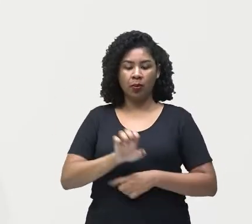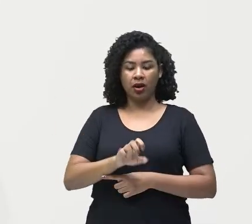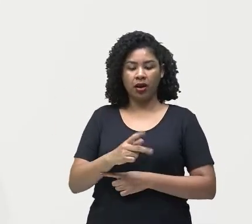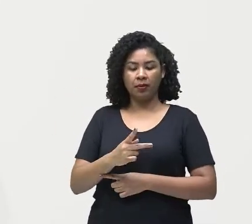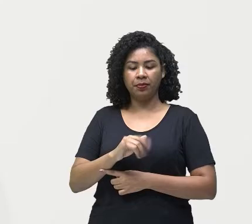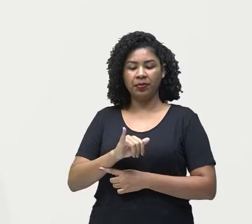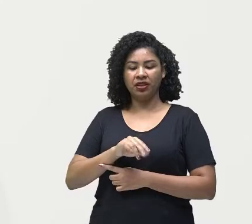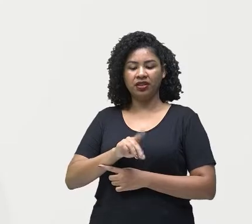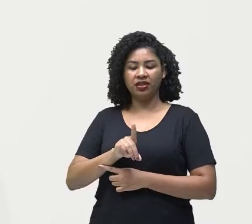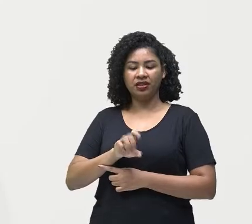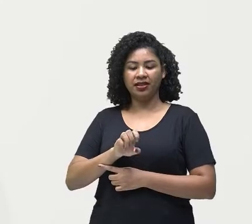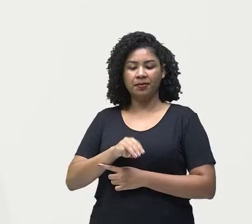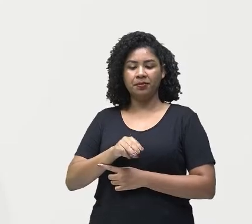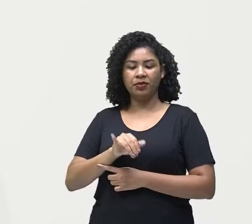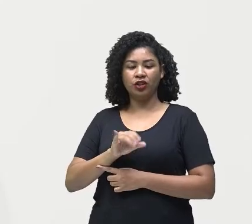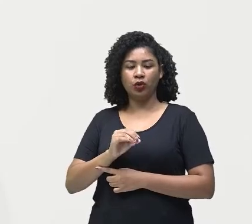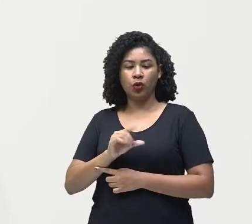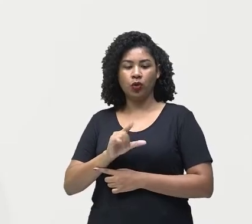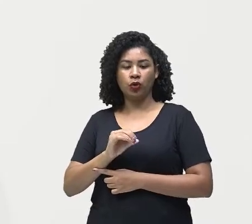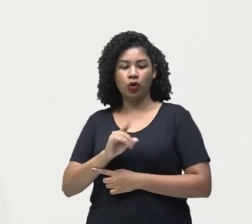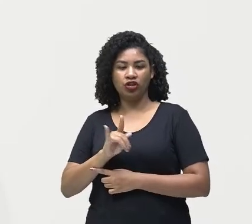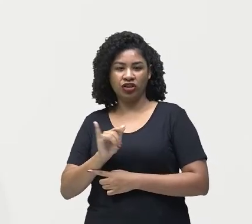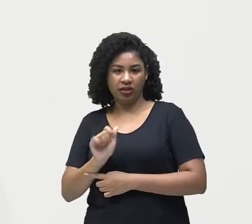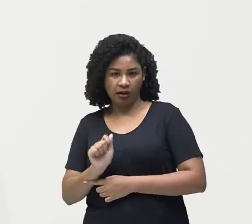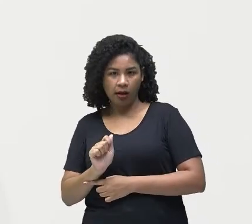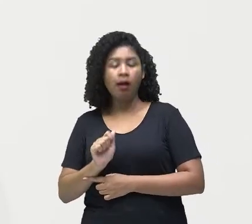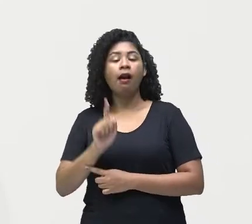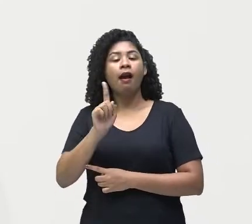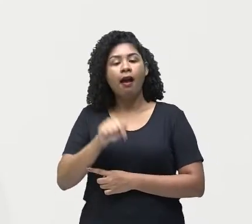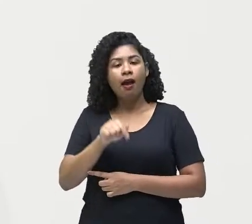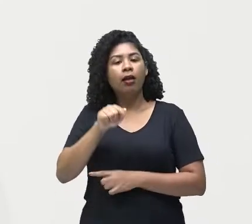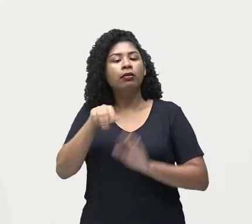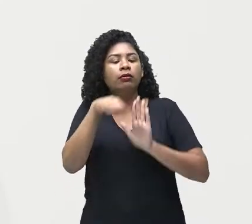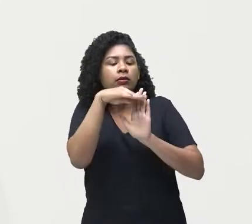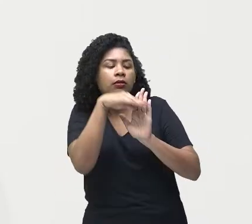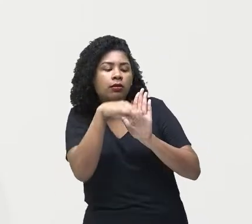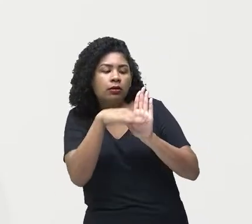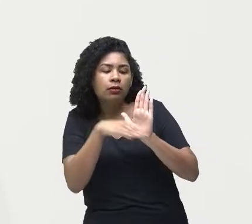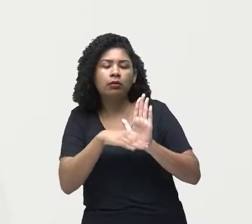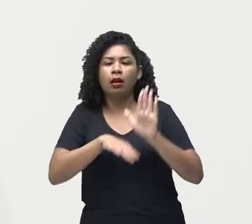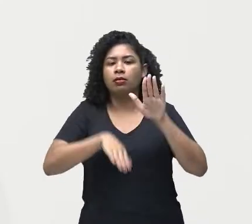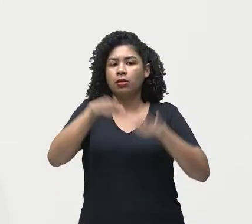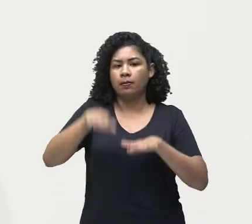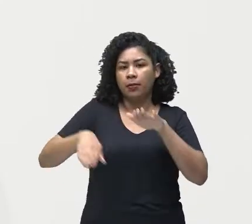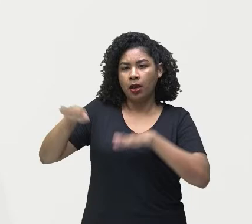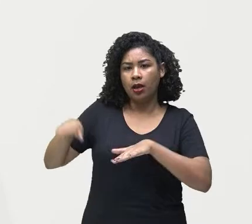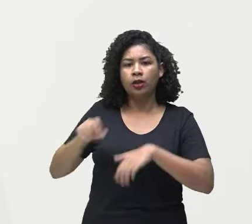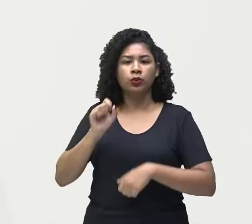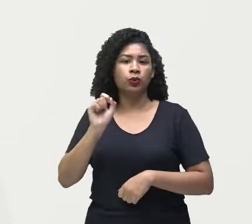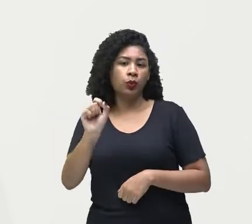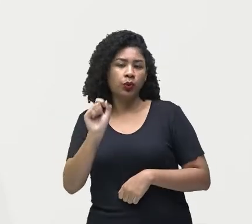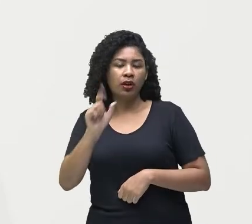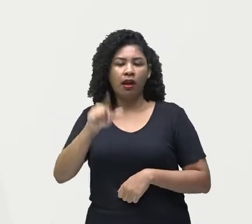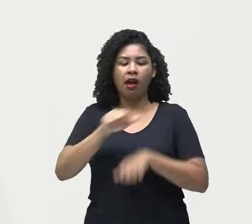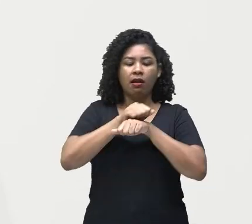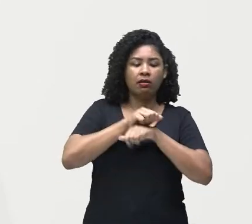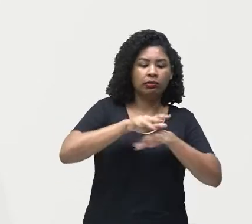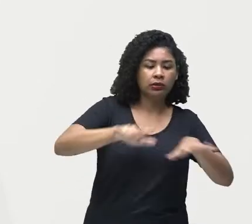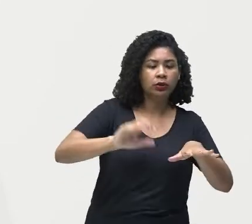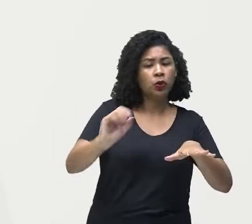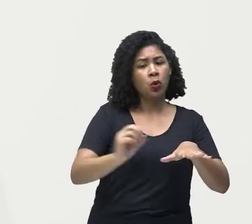epidemiológica, ou seja, essa classificação vai se diferenciar em surtos, epidemias, endemias ou